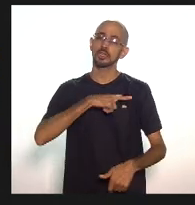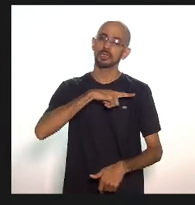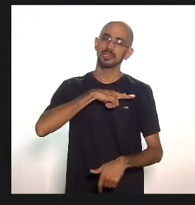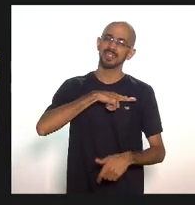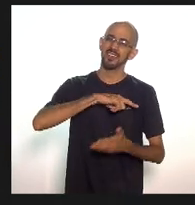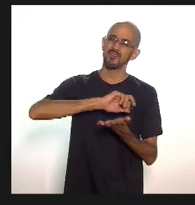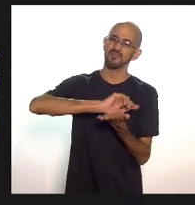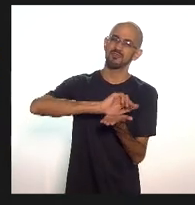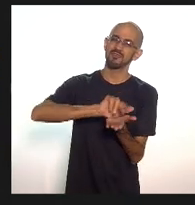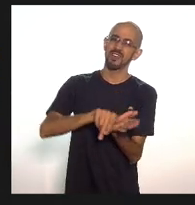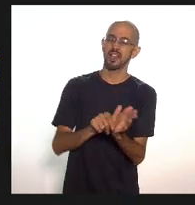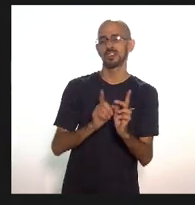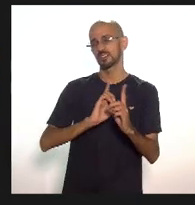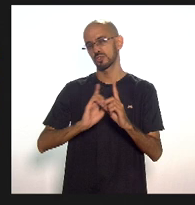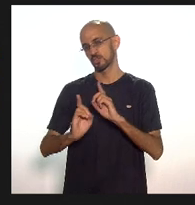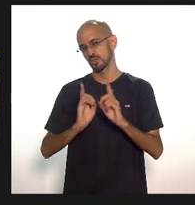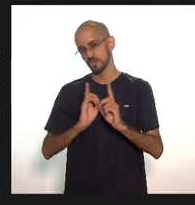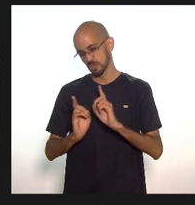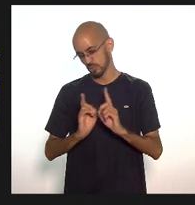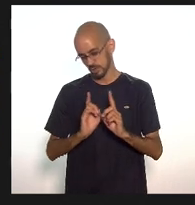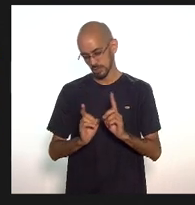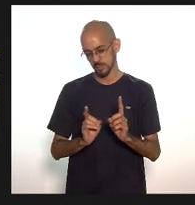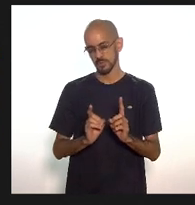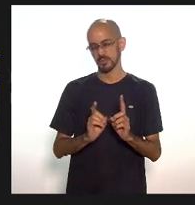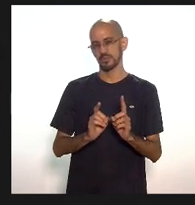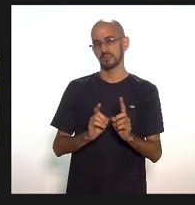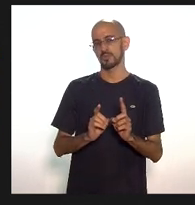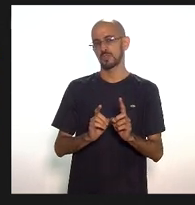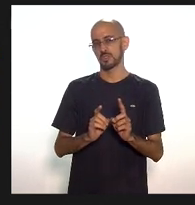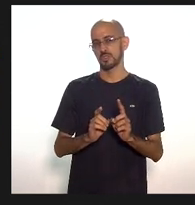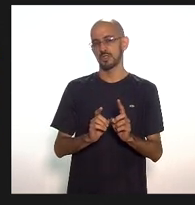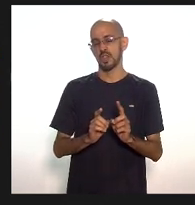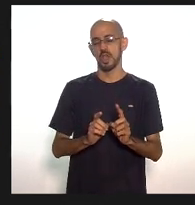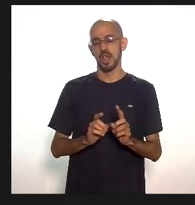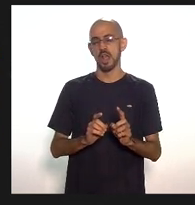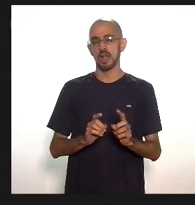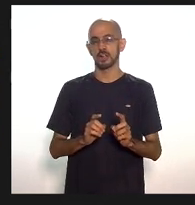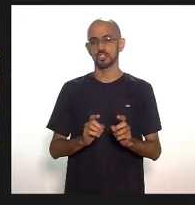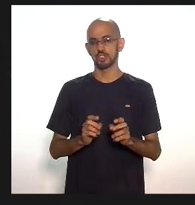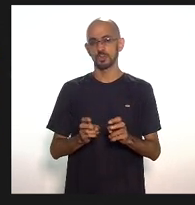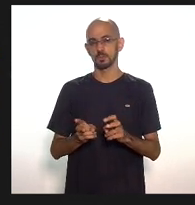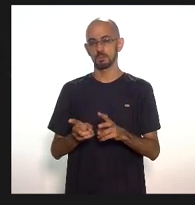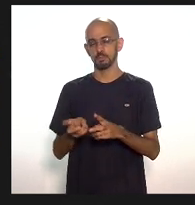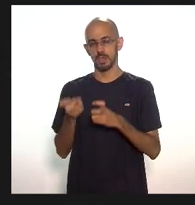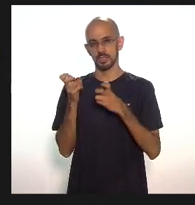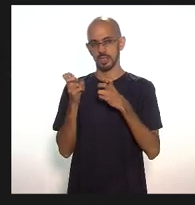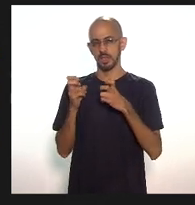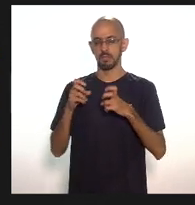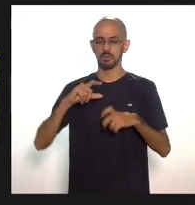de discussões, né? Uma delas, que a gente tem recebido bastante